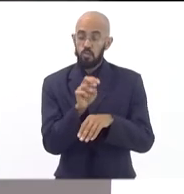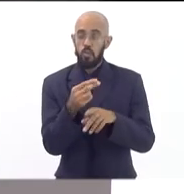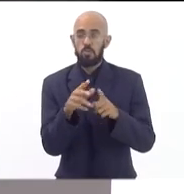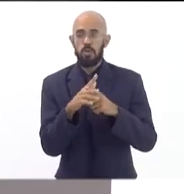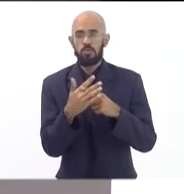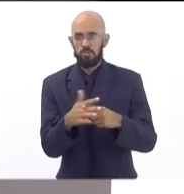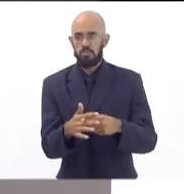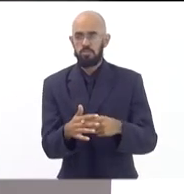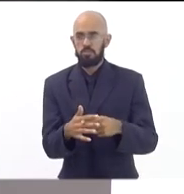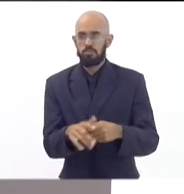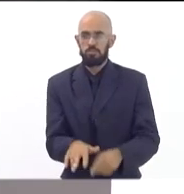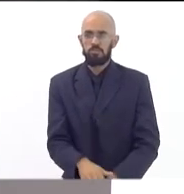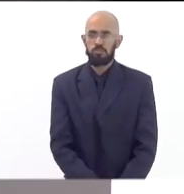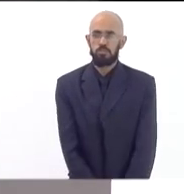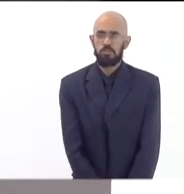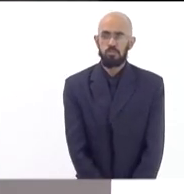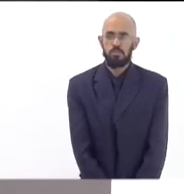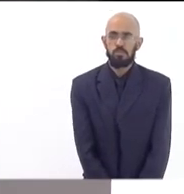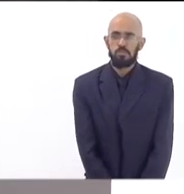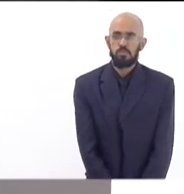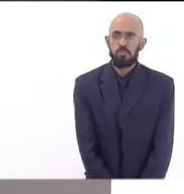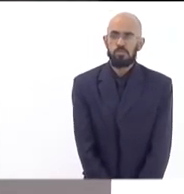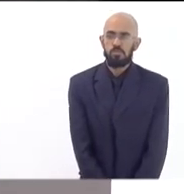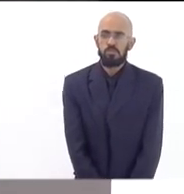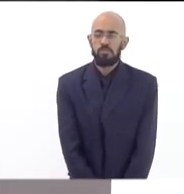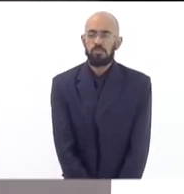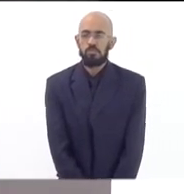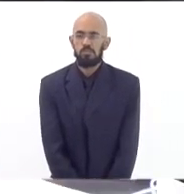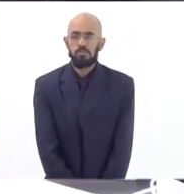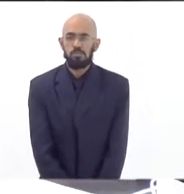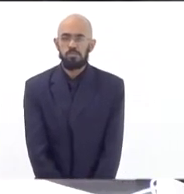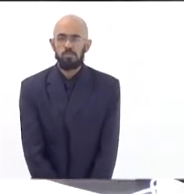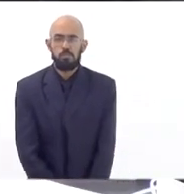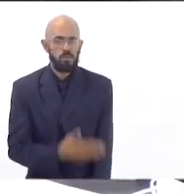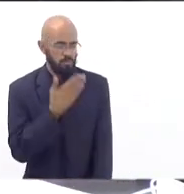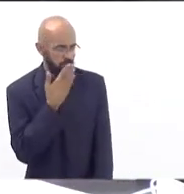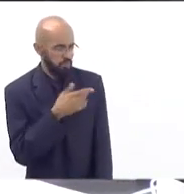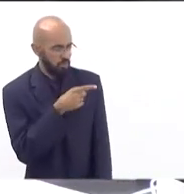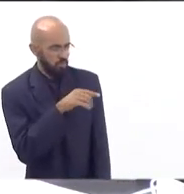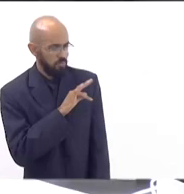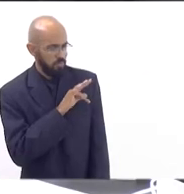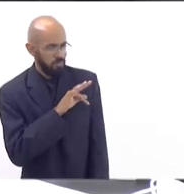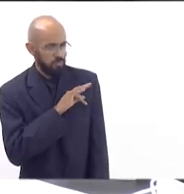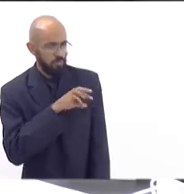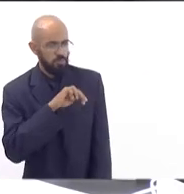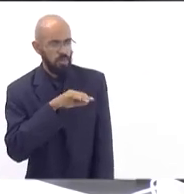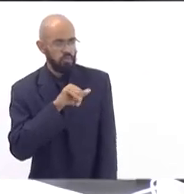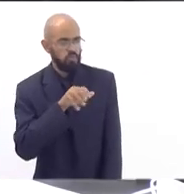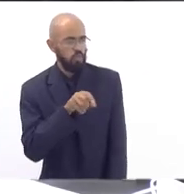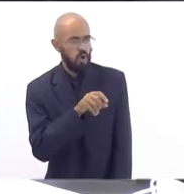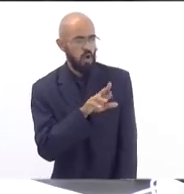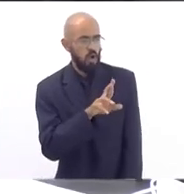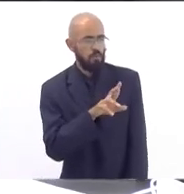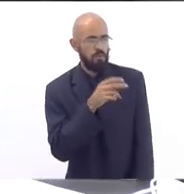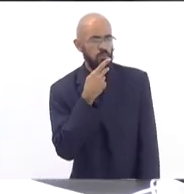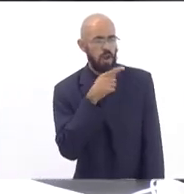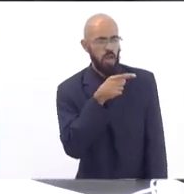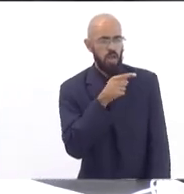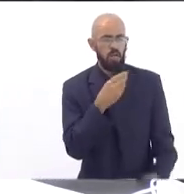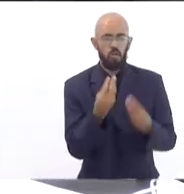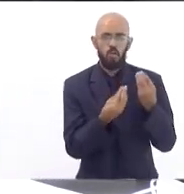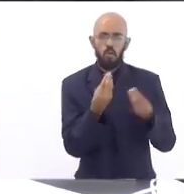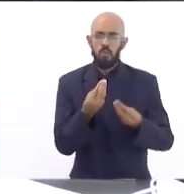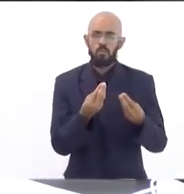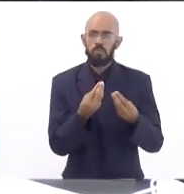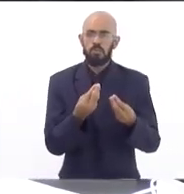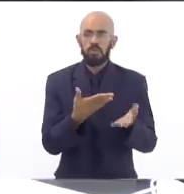manutenção que fizesse uma avaliação sobre em que estado se encontra as estações do ponto